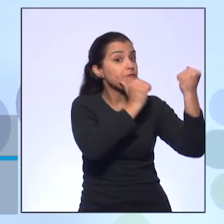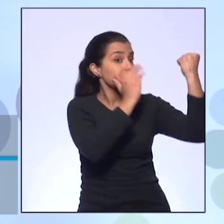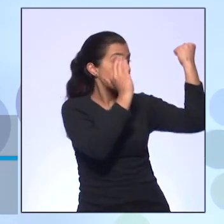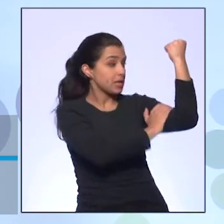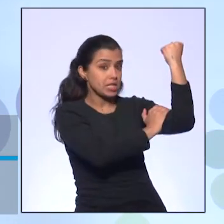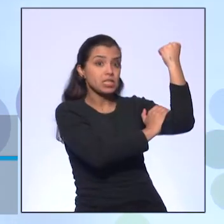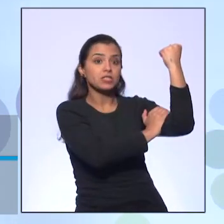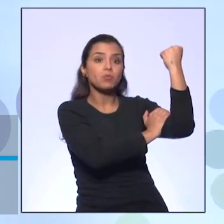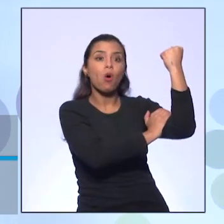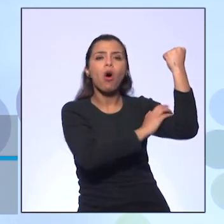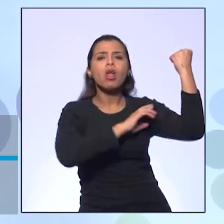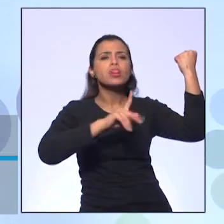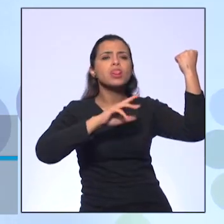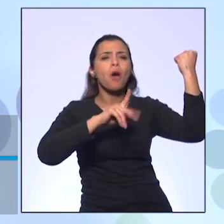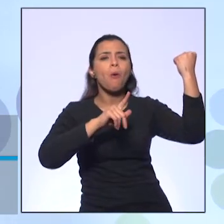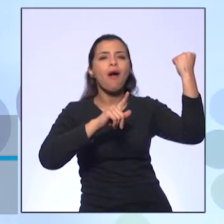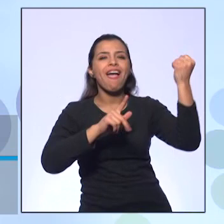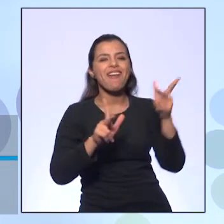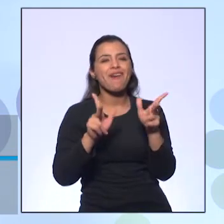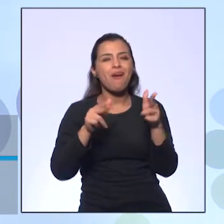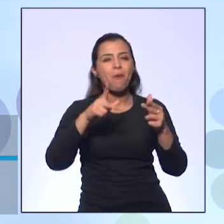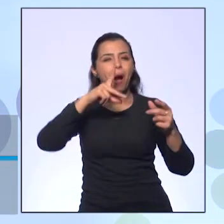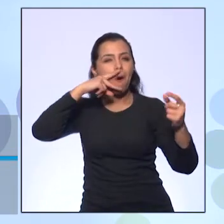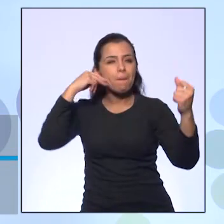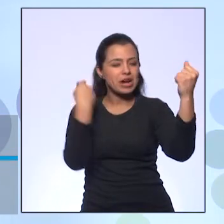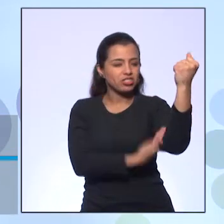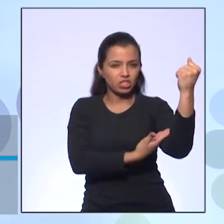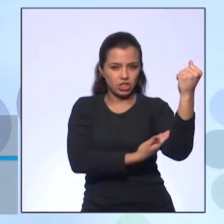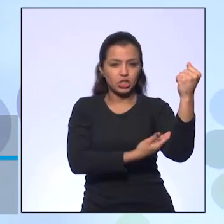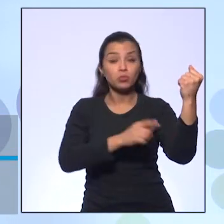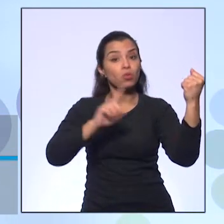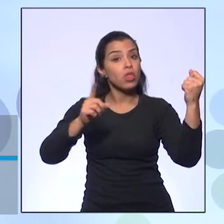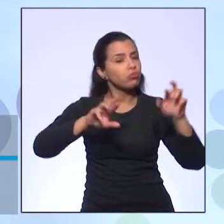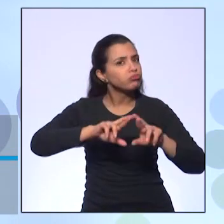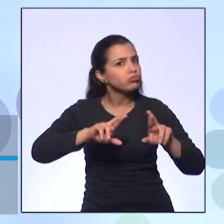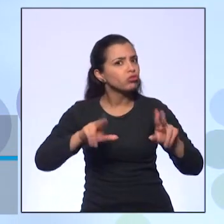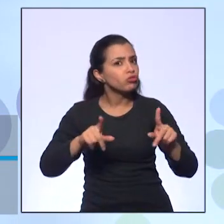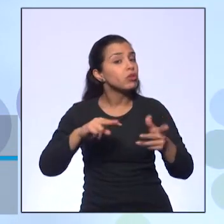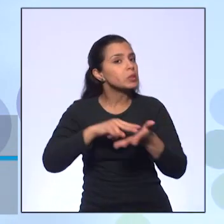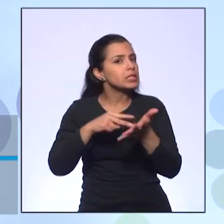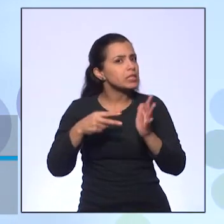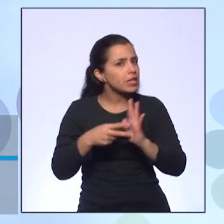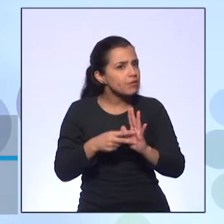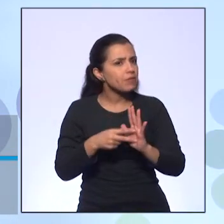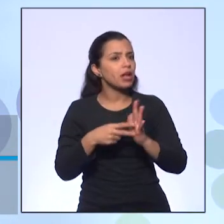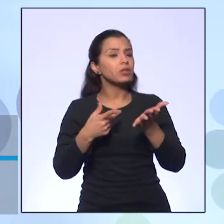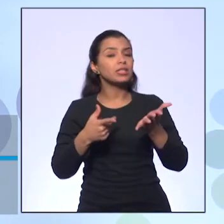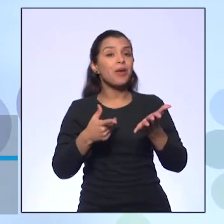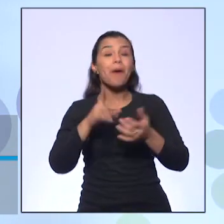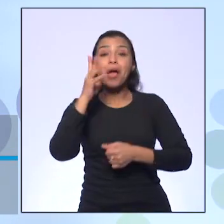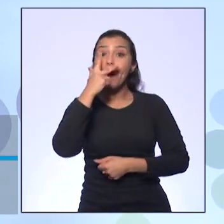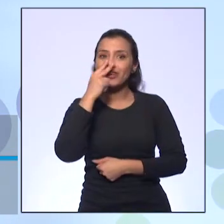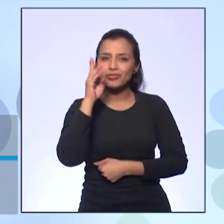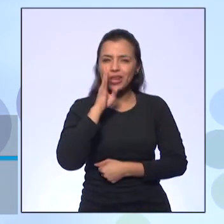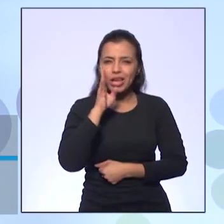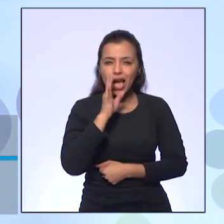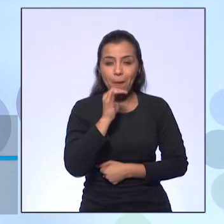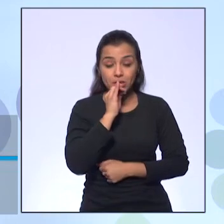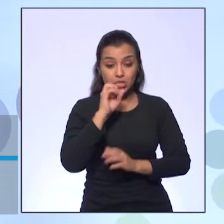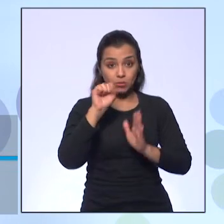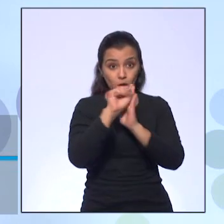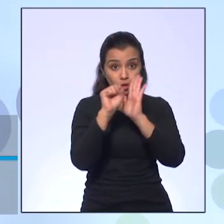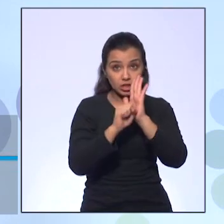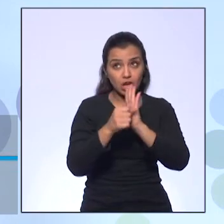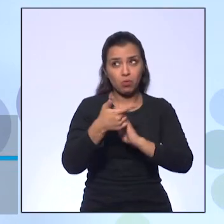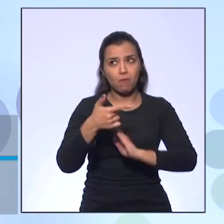é o feminino de machismo, são coisas totalmente diferentes, temos que nos apropriar disto. O que eu acho muito legal é que no século